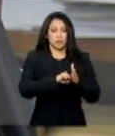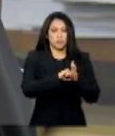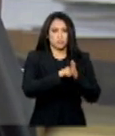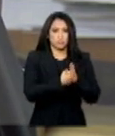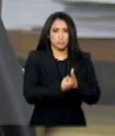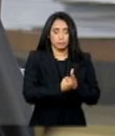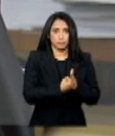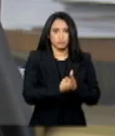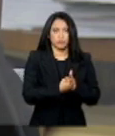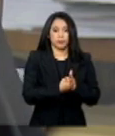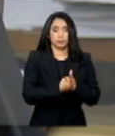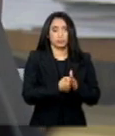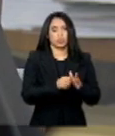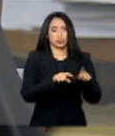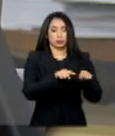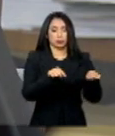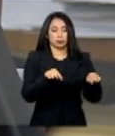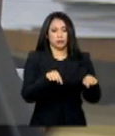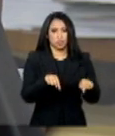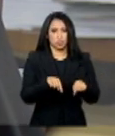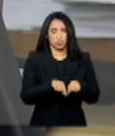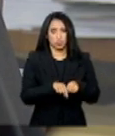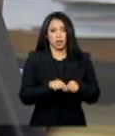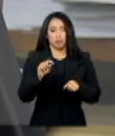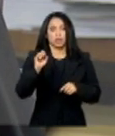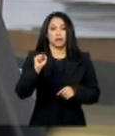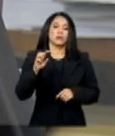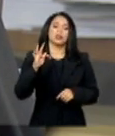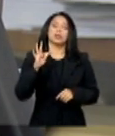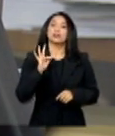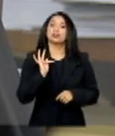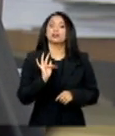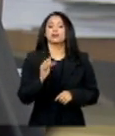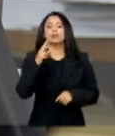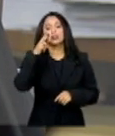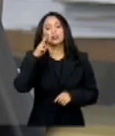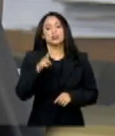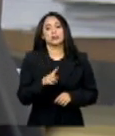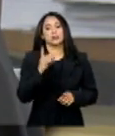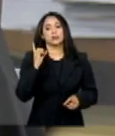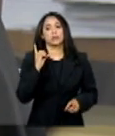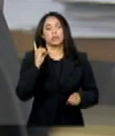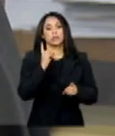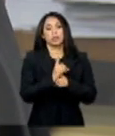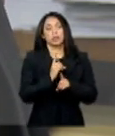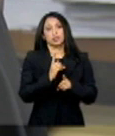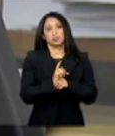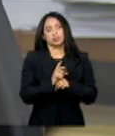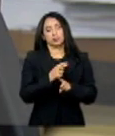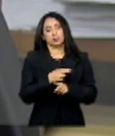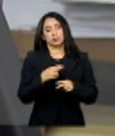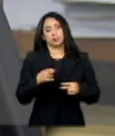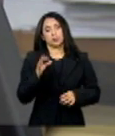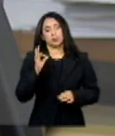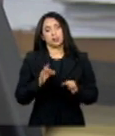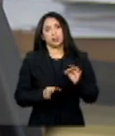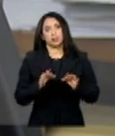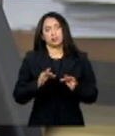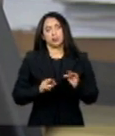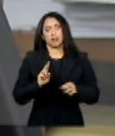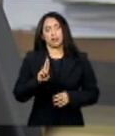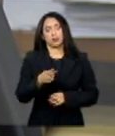de cedência dos prémios vão ao encontro dessas premissas ao julgar o habeas corpus